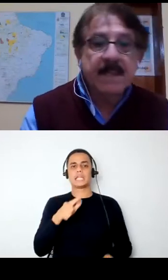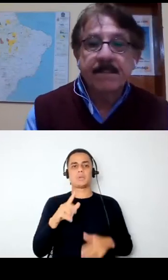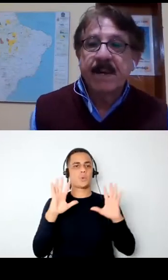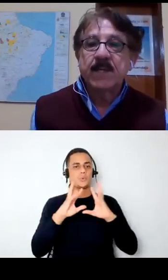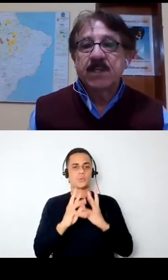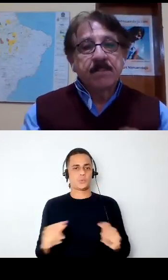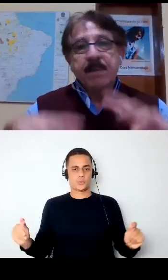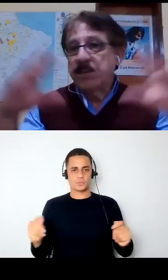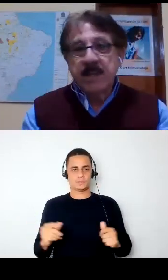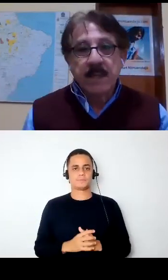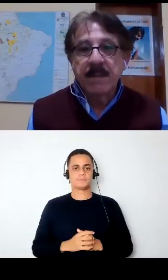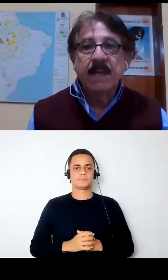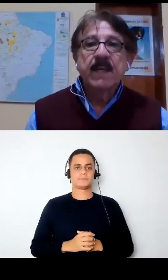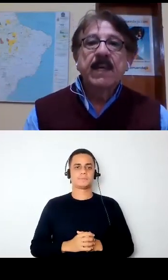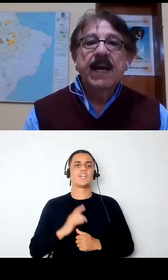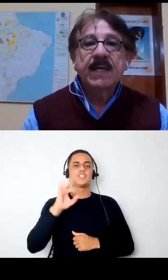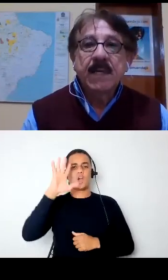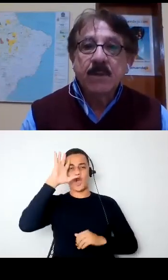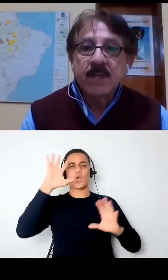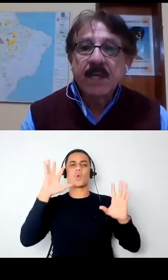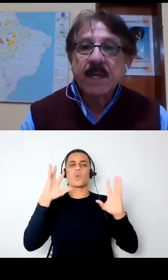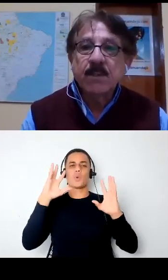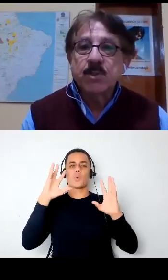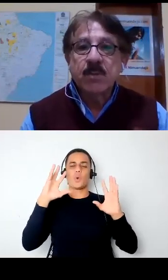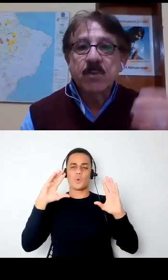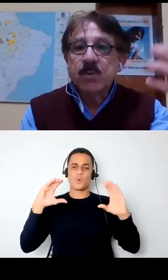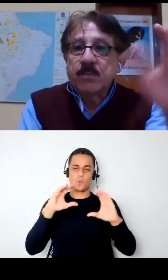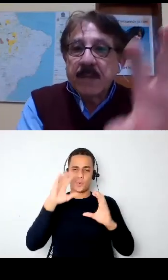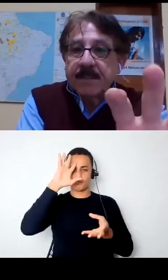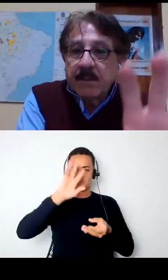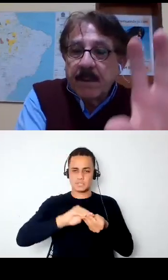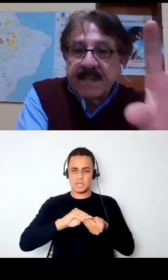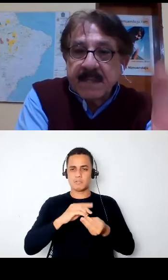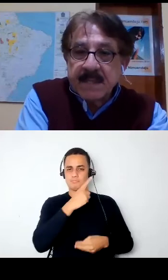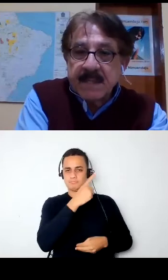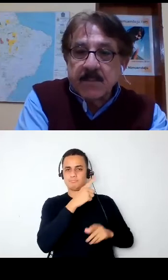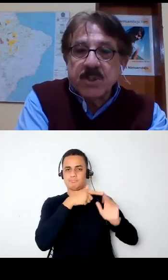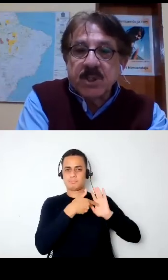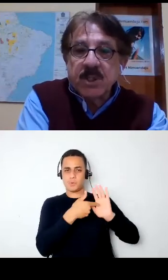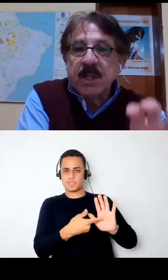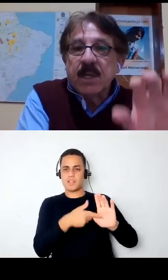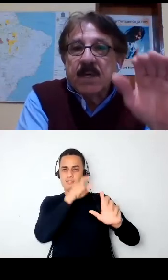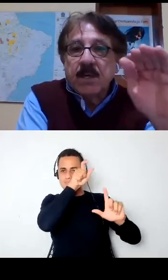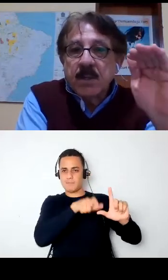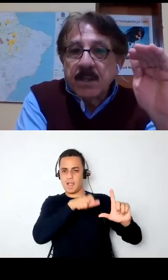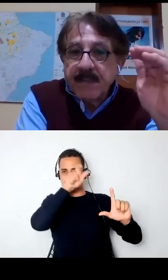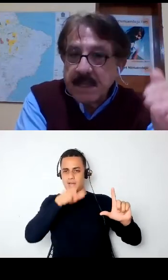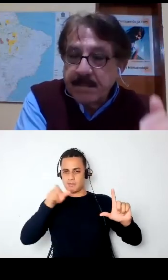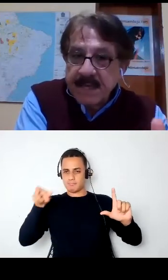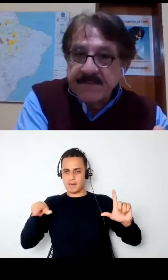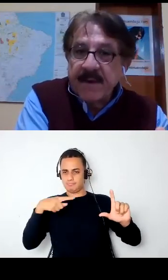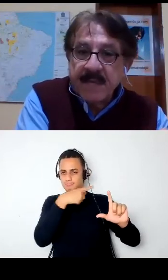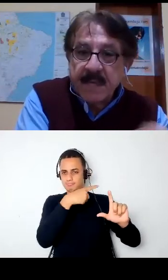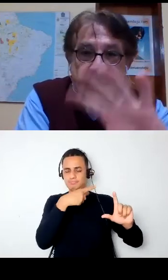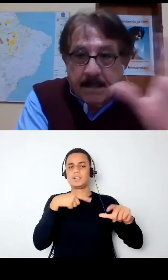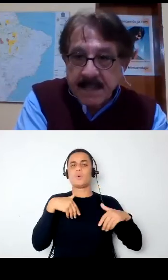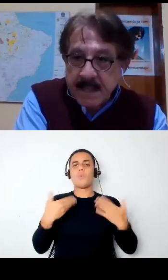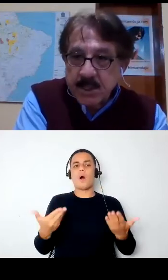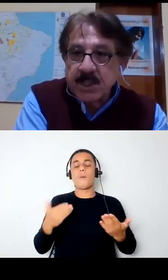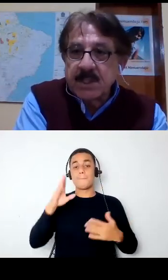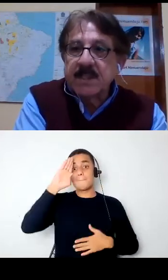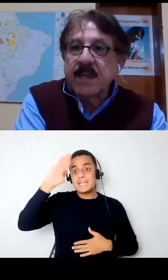concluir essa parte, esse panorama, aqui eu dei realmente uma apresentação de principais